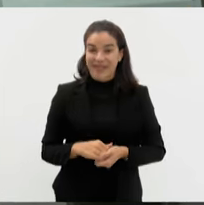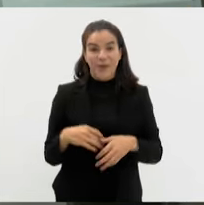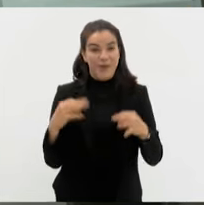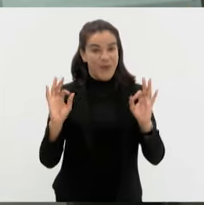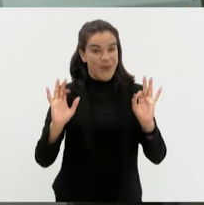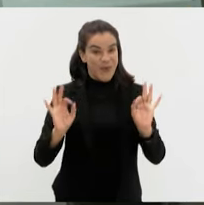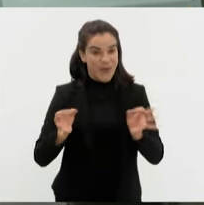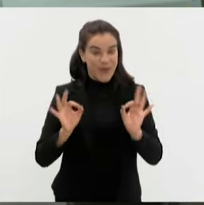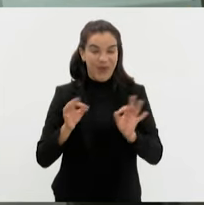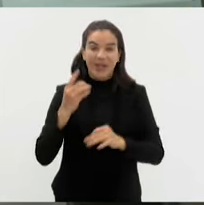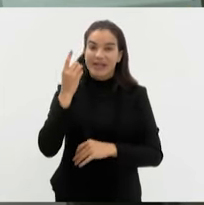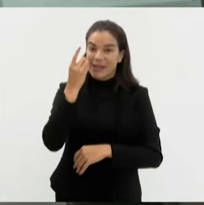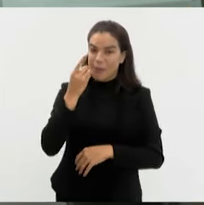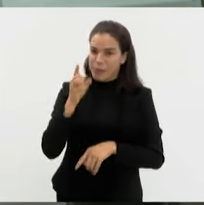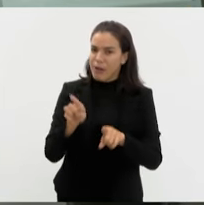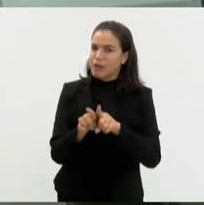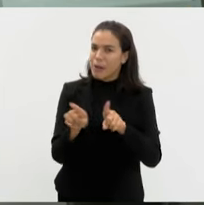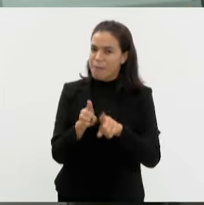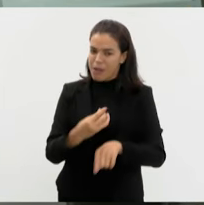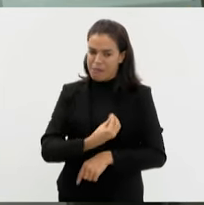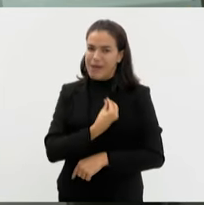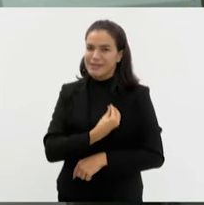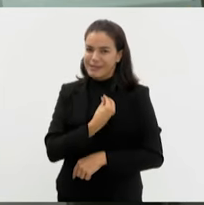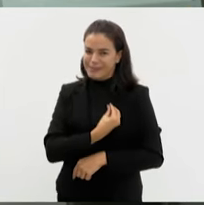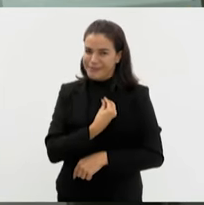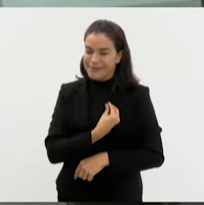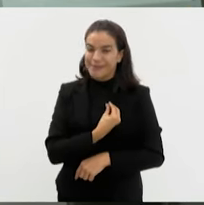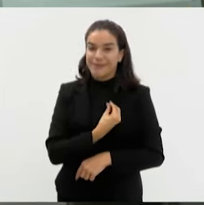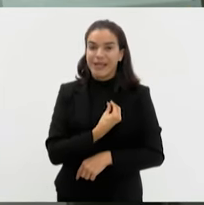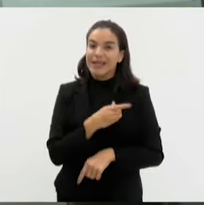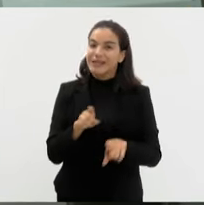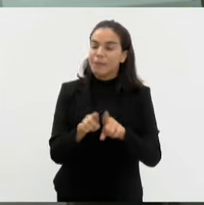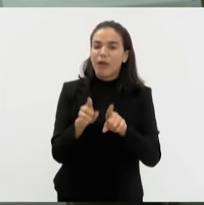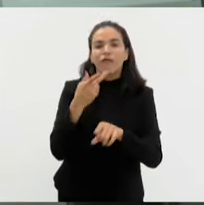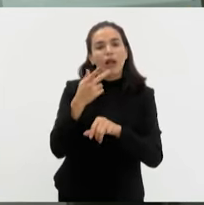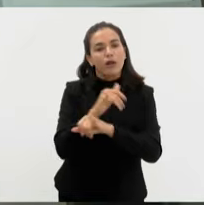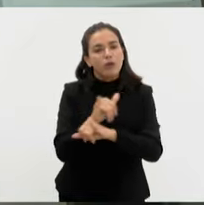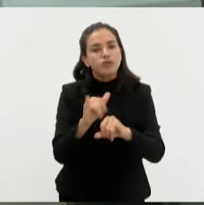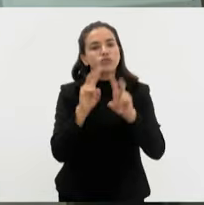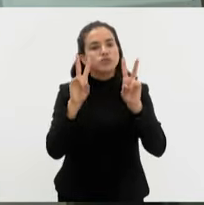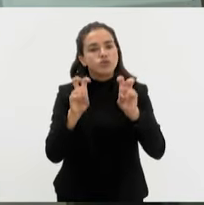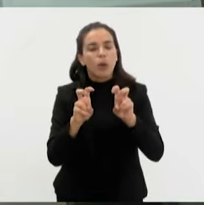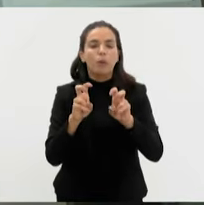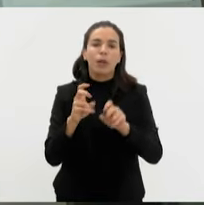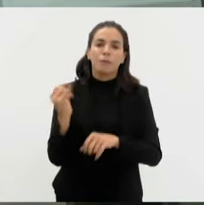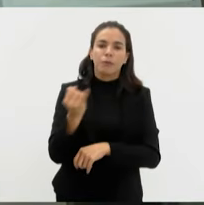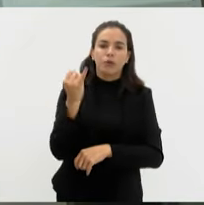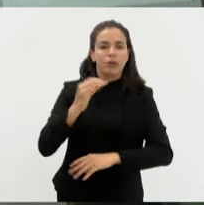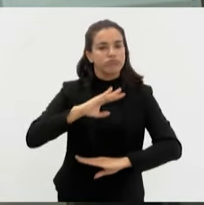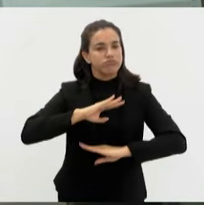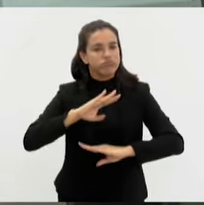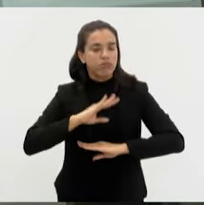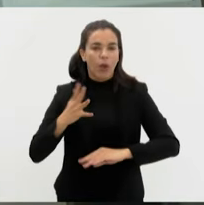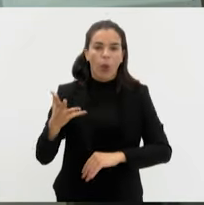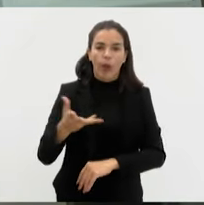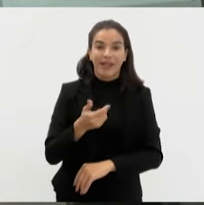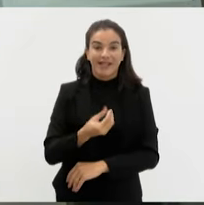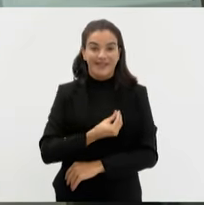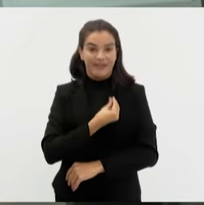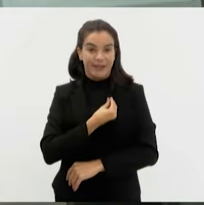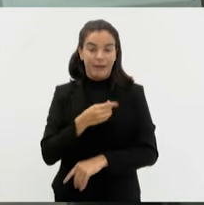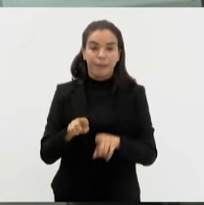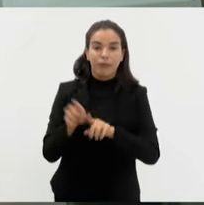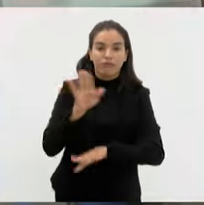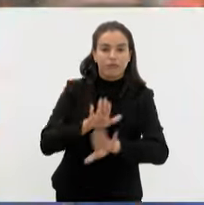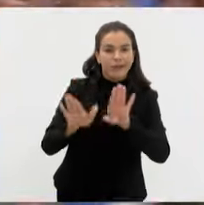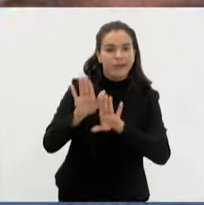E os deputados também marcaram presença no evento e destacaram a importância dos exercícios para a qualidade de vida e prevenção de